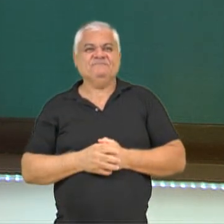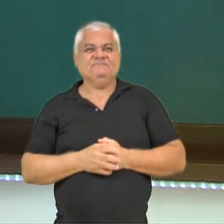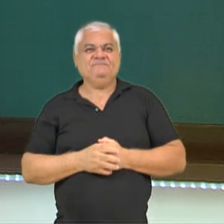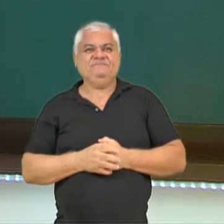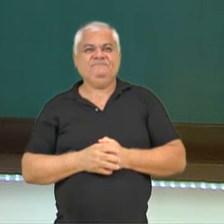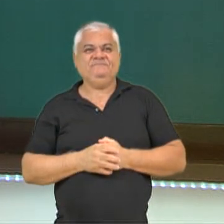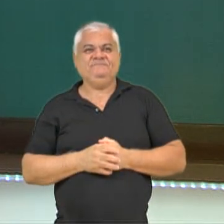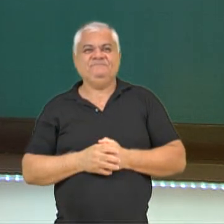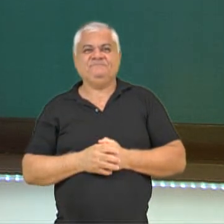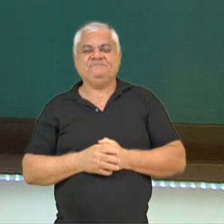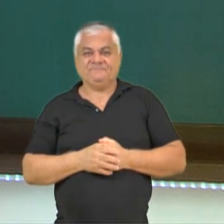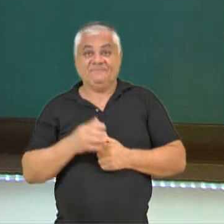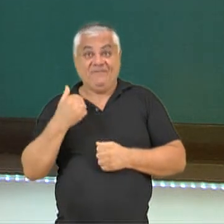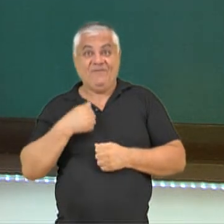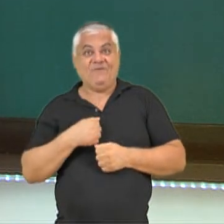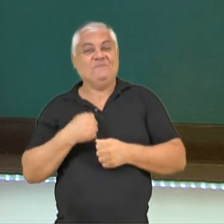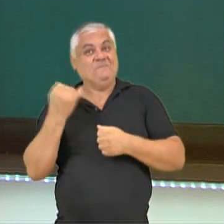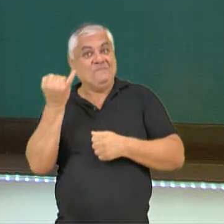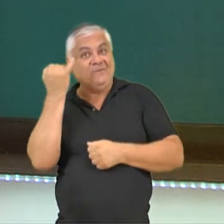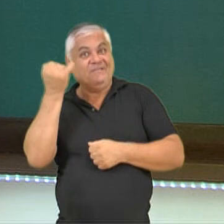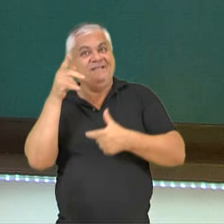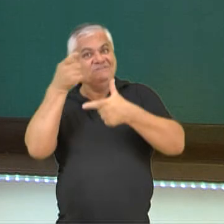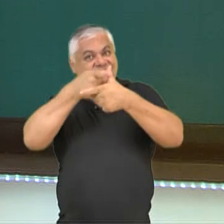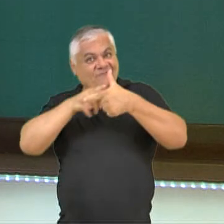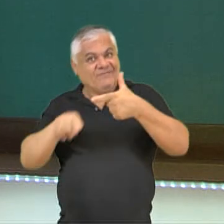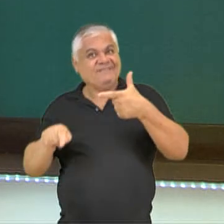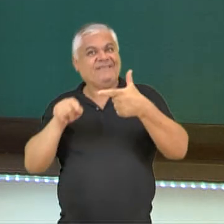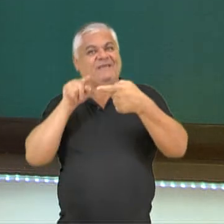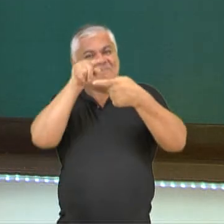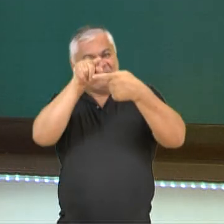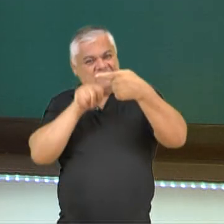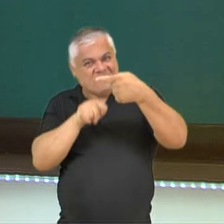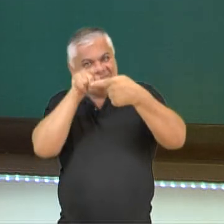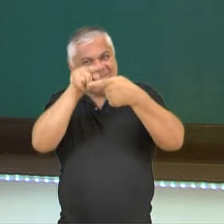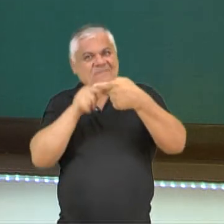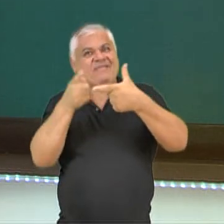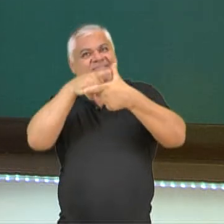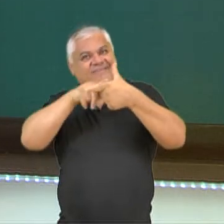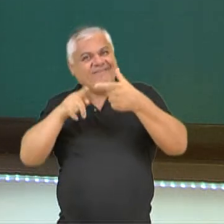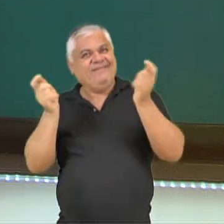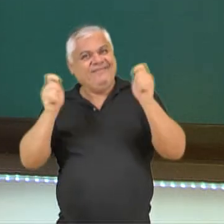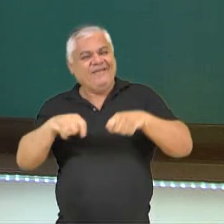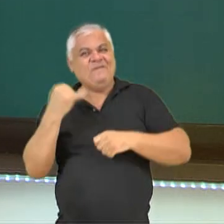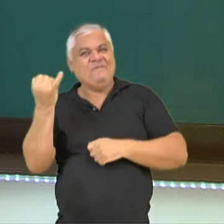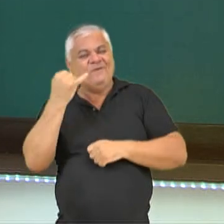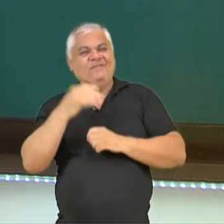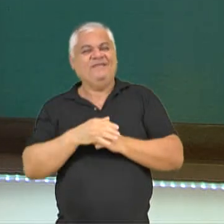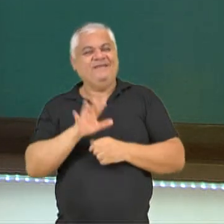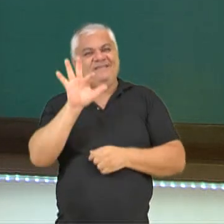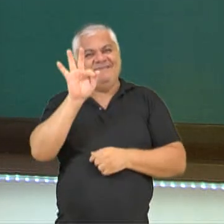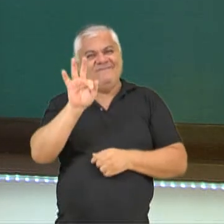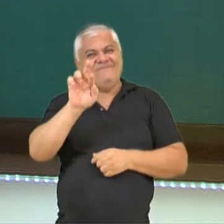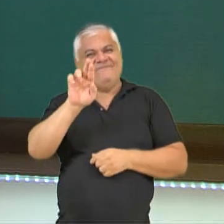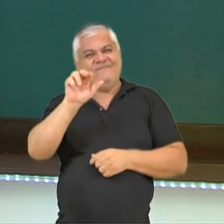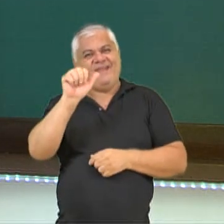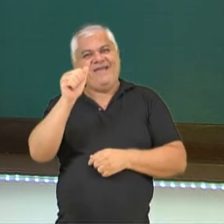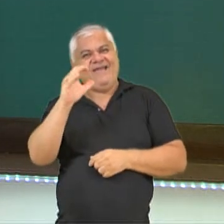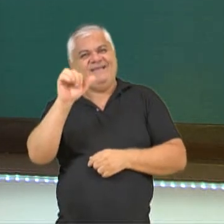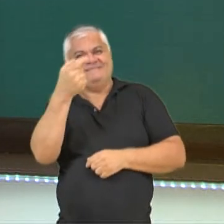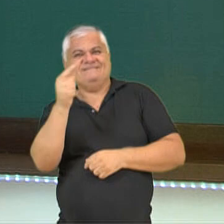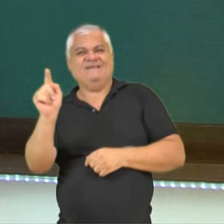ó, forma de fração. Por isso que é tão importante saber transformar decimal em fração. Olha, aqui nós precisamos